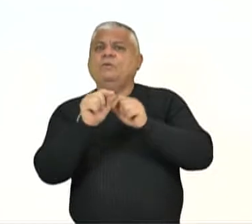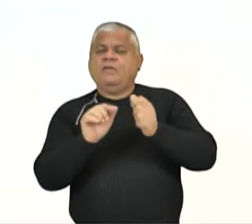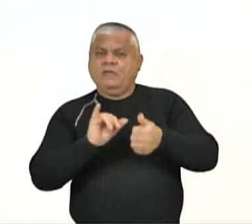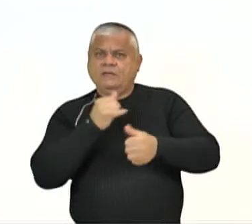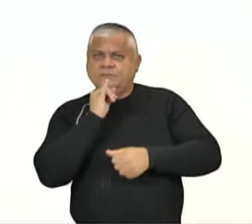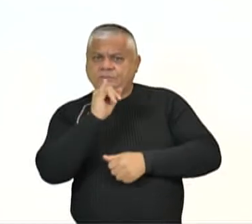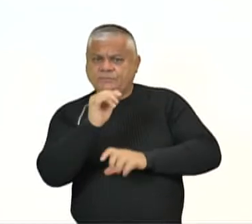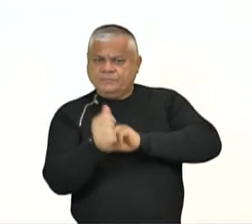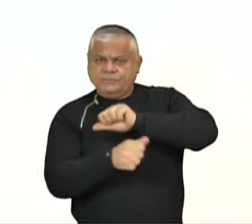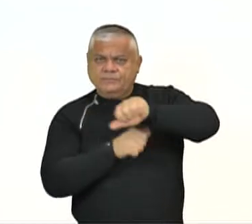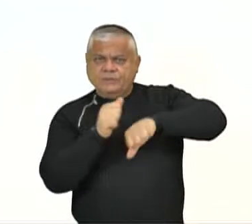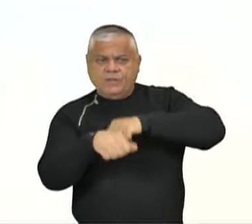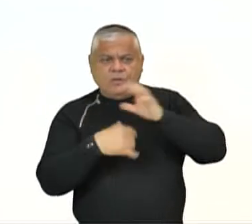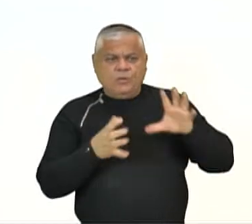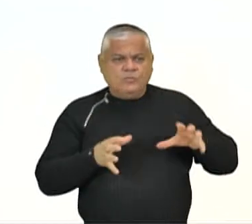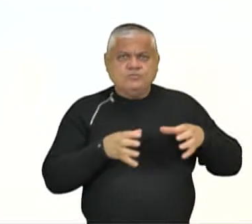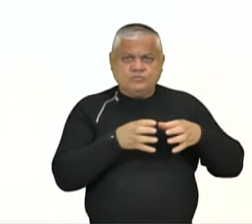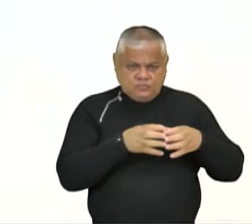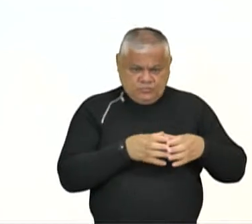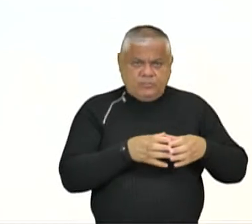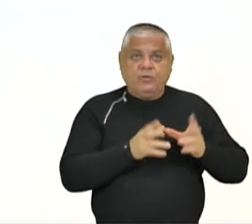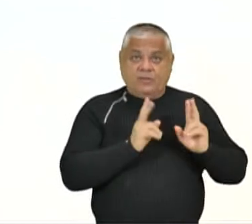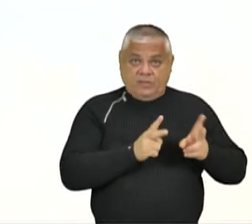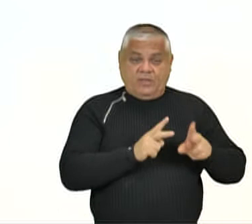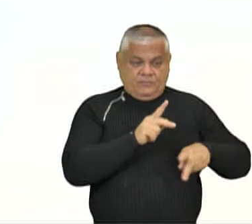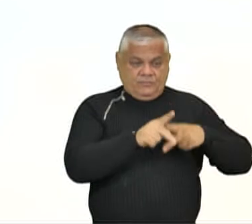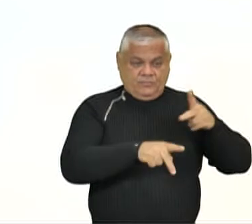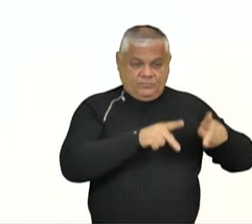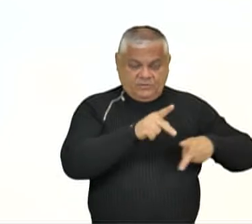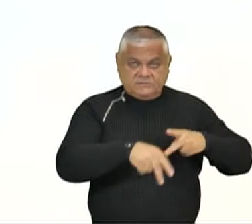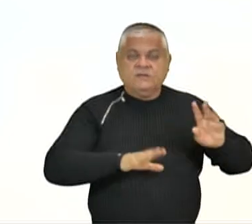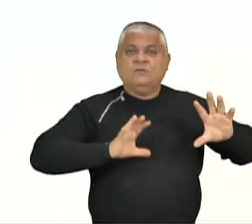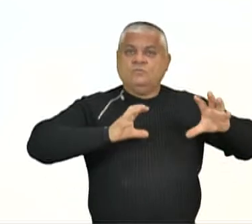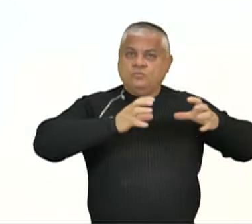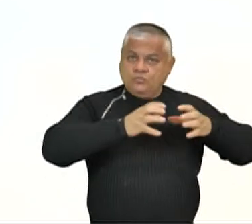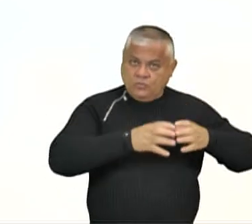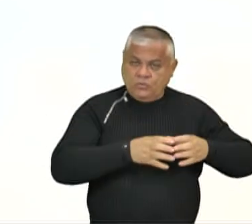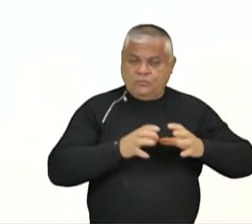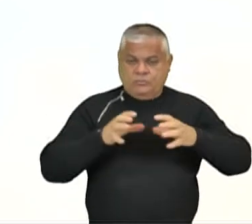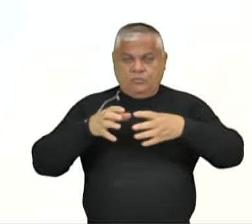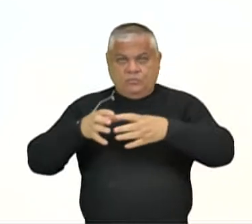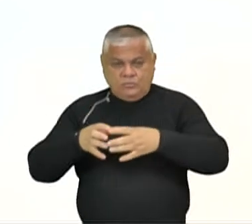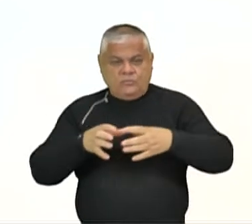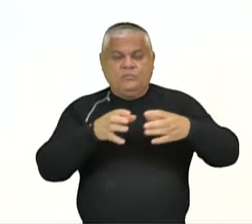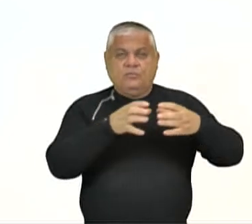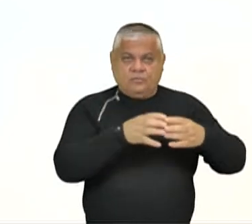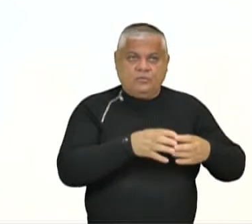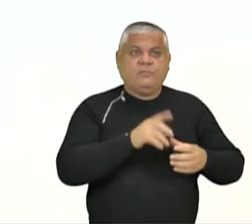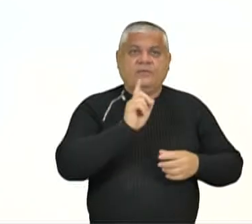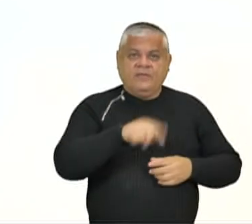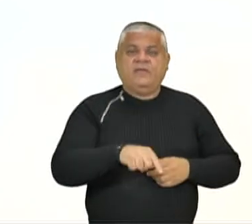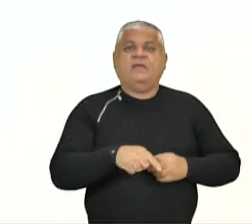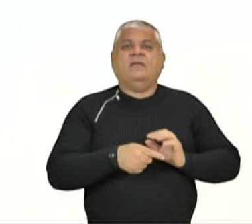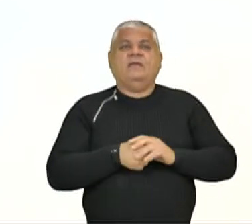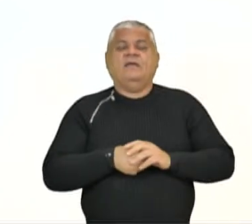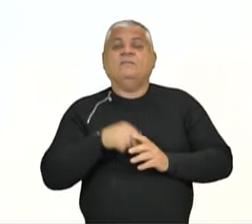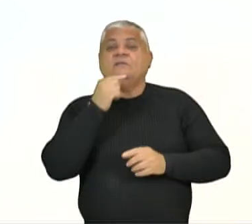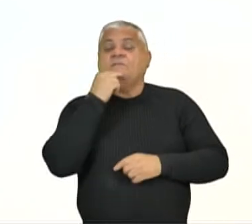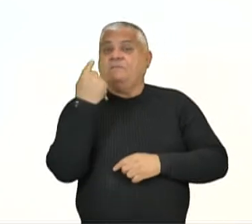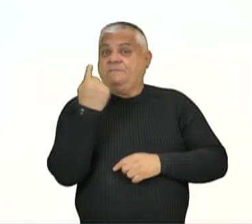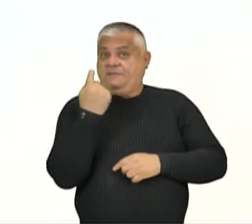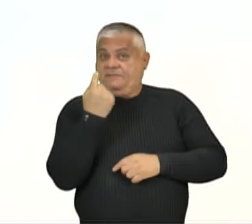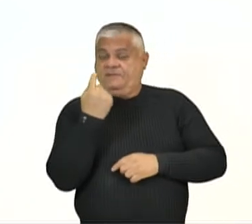evolutivo quando um grupo, que é uma população, um grupo de indivíduos que depois vão ser considerados como grupo